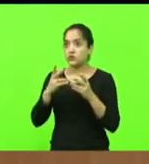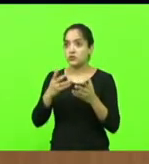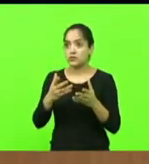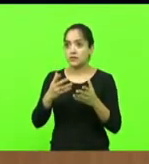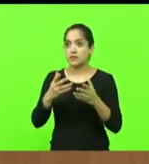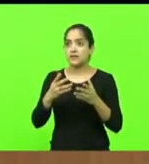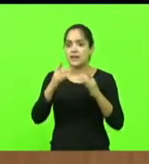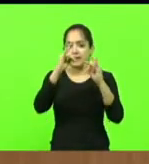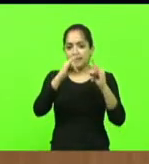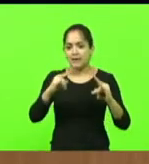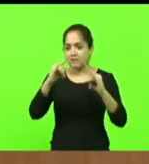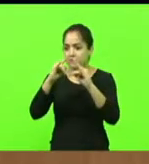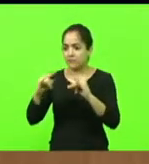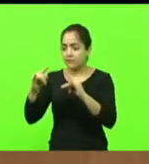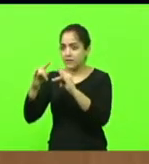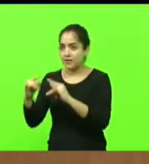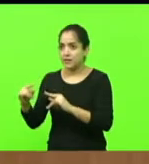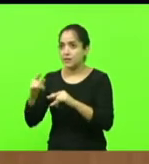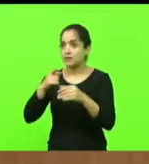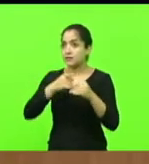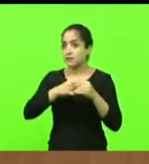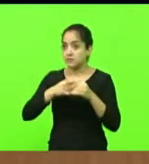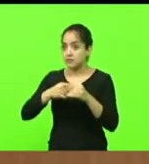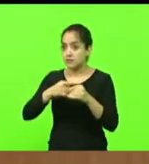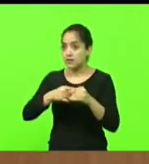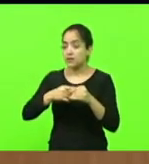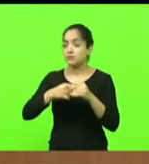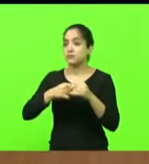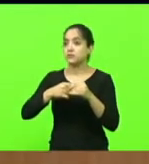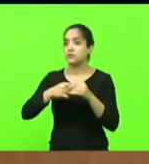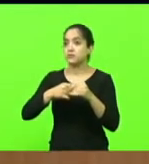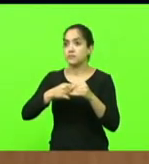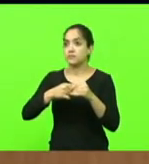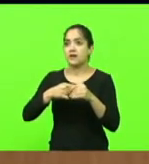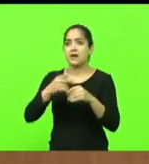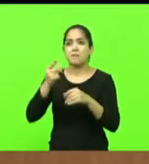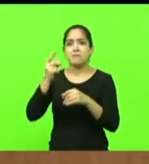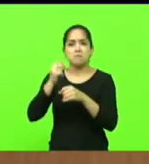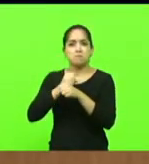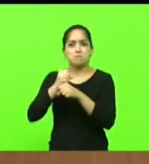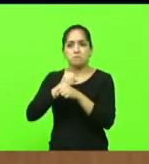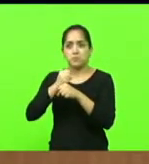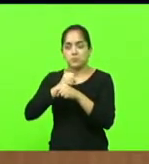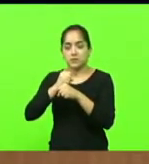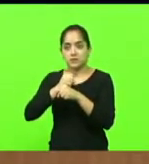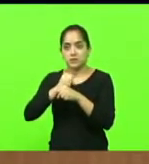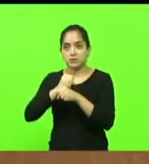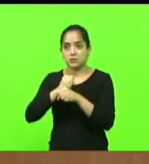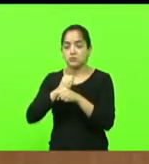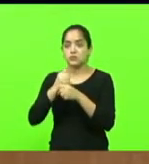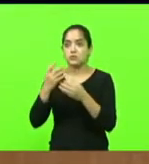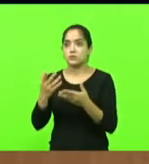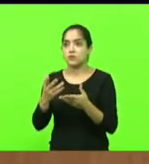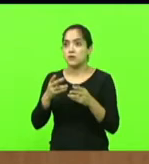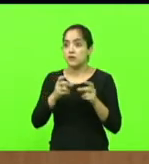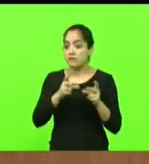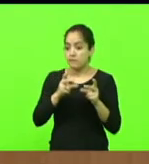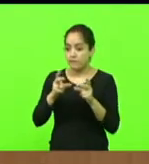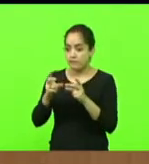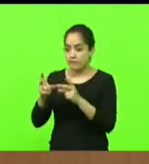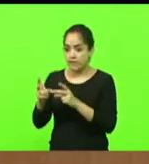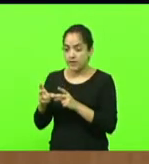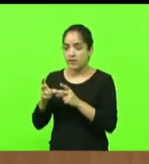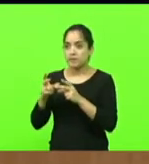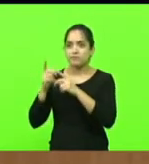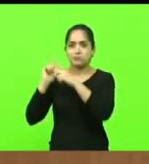feira da cidade, deputado Titon, há muitos e muitos anos. Vem do seu pai,